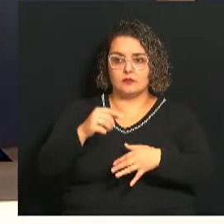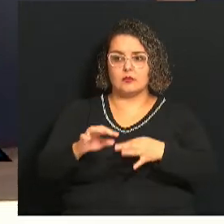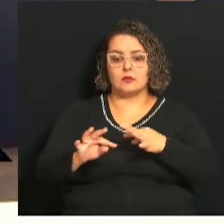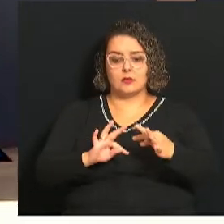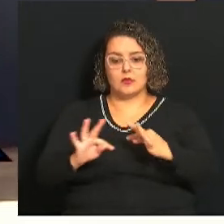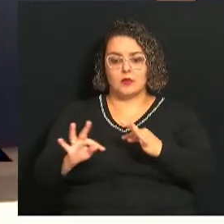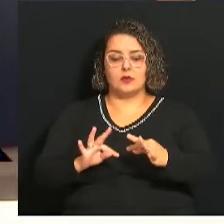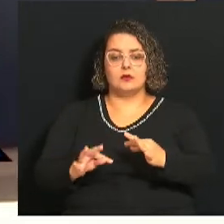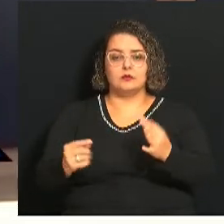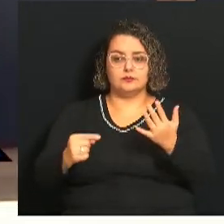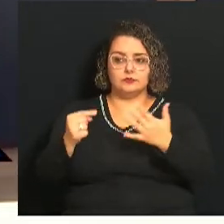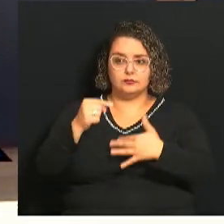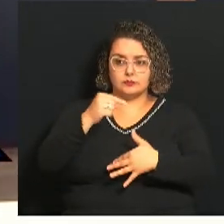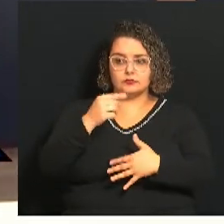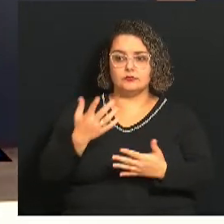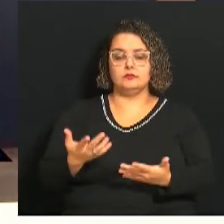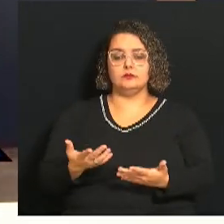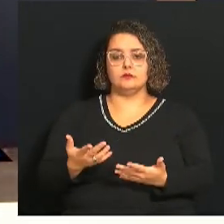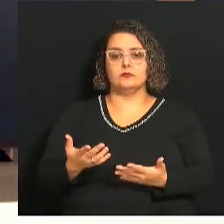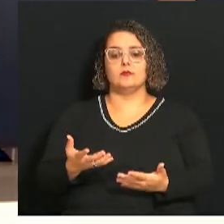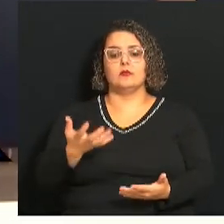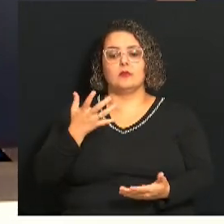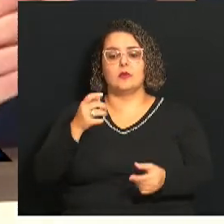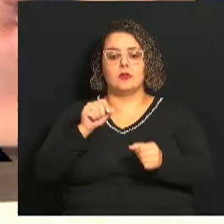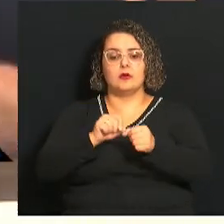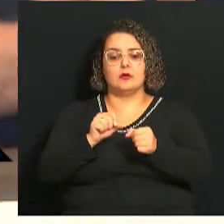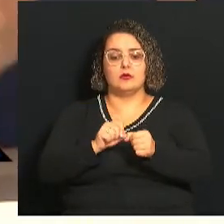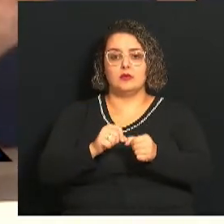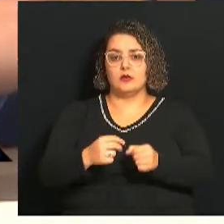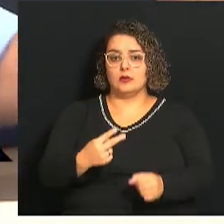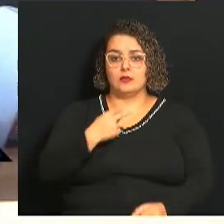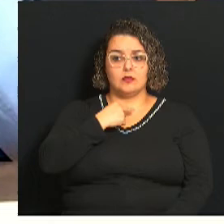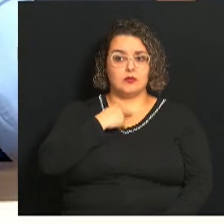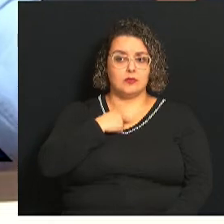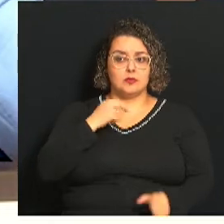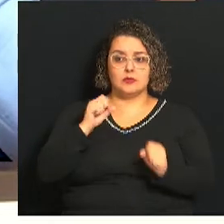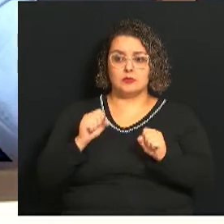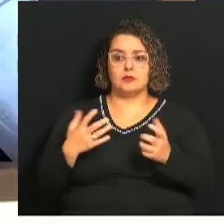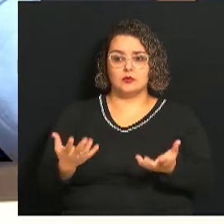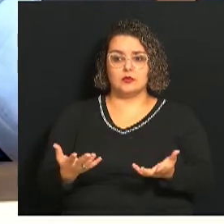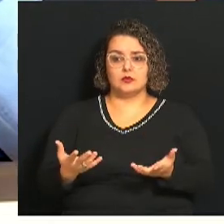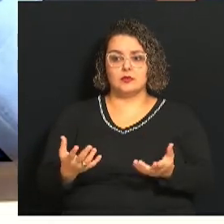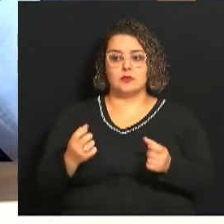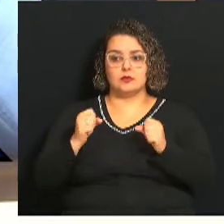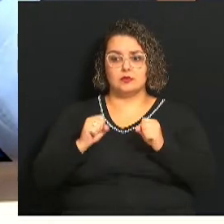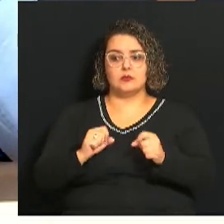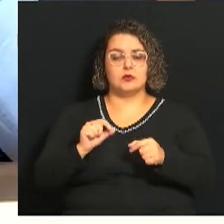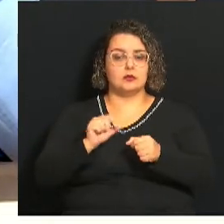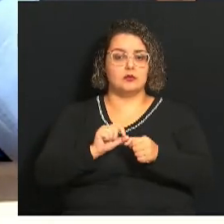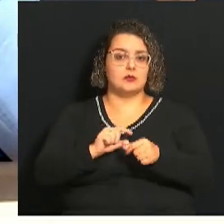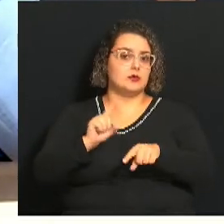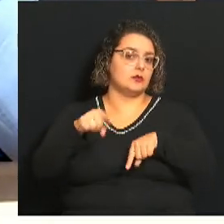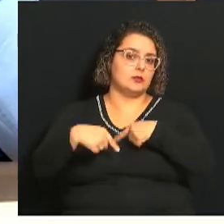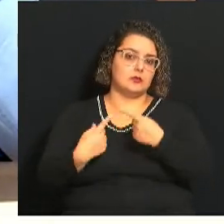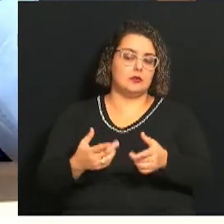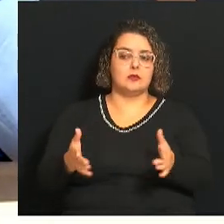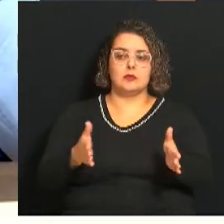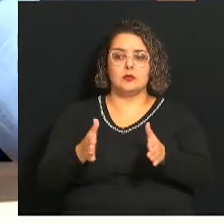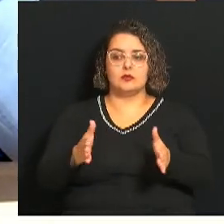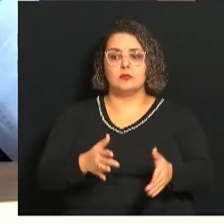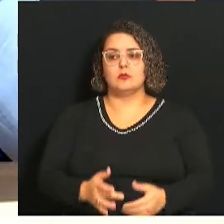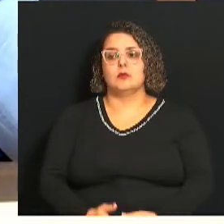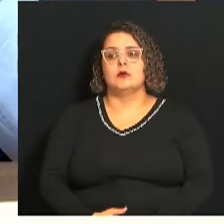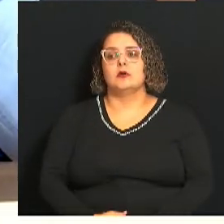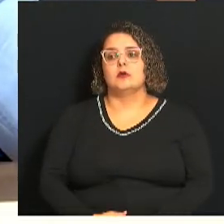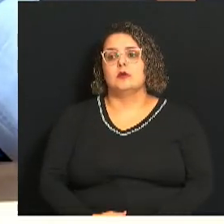alguns questionamentos técnicos que alguns gostariam de fazer, que não foi possível hoje, mas a gente pode fazer isso em outro momento. Antes